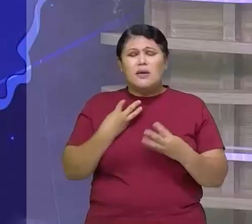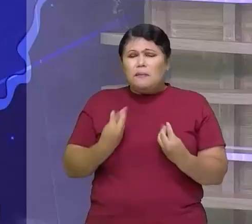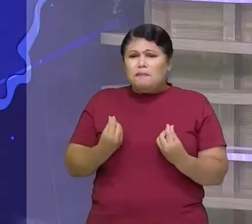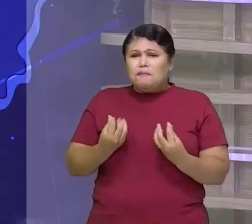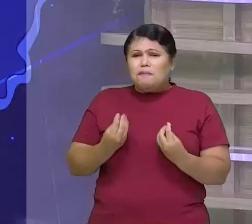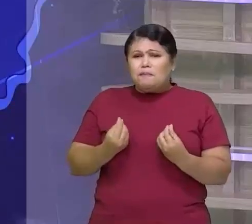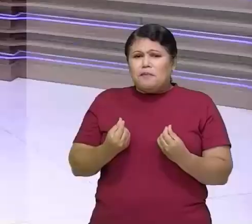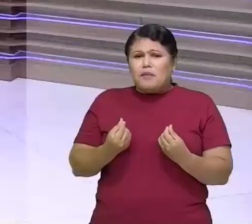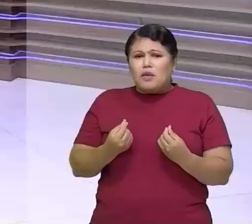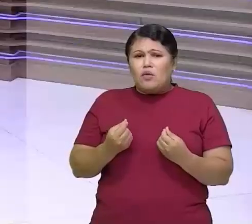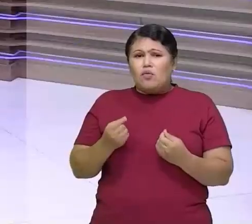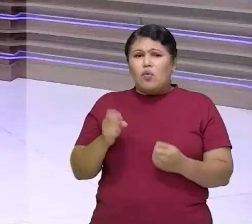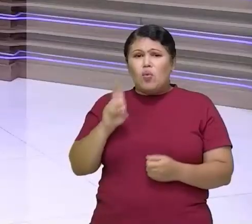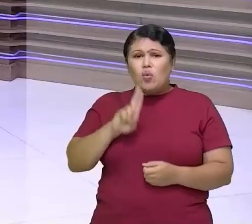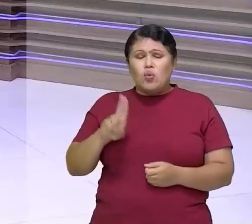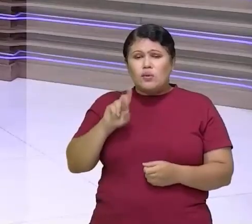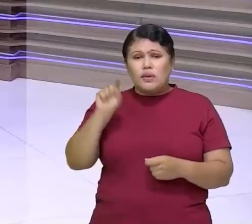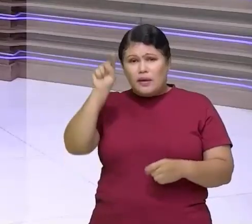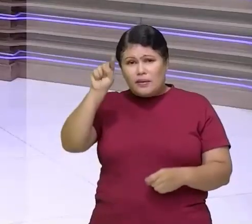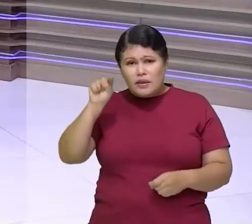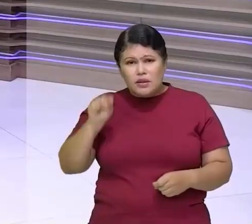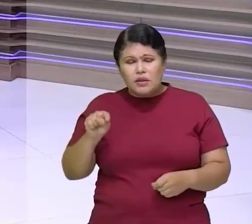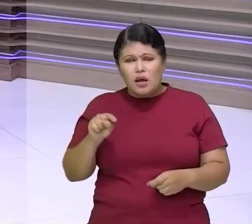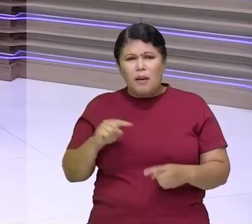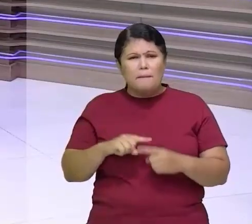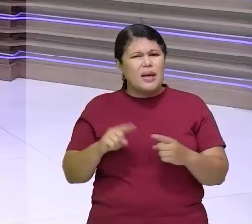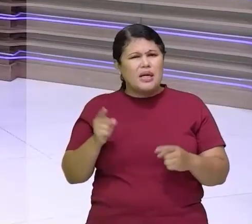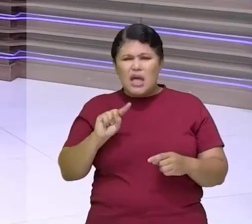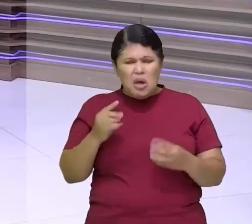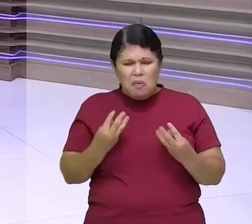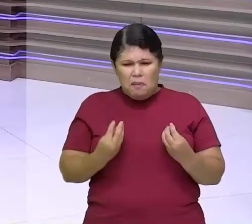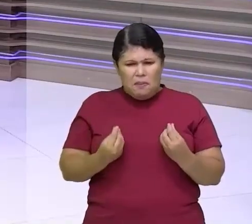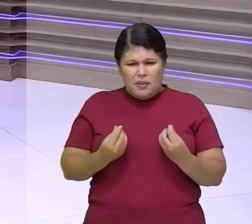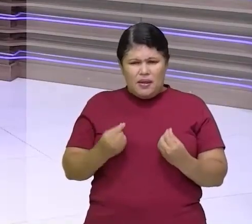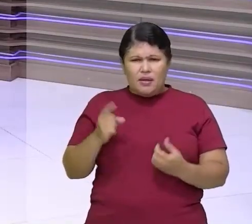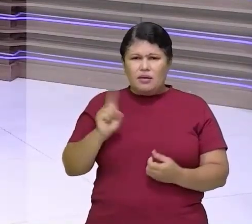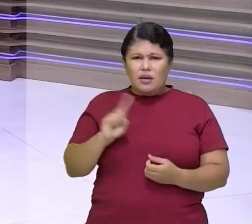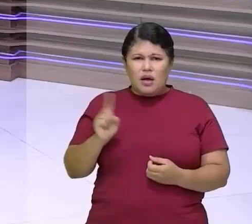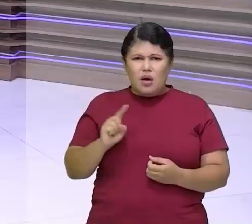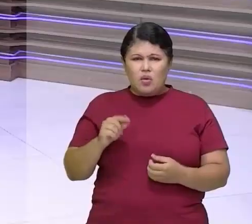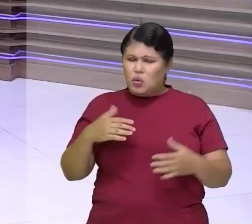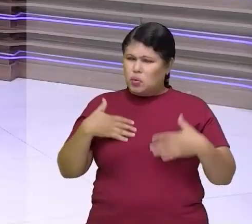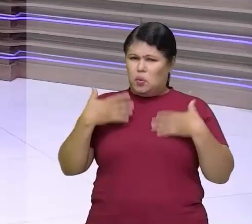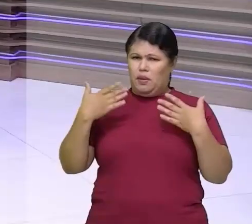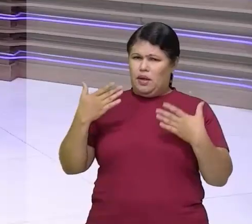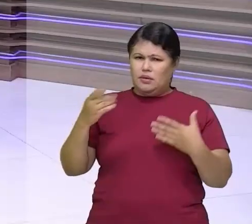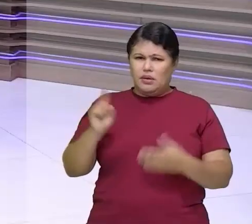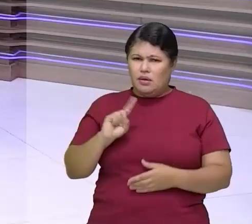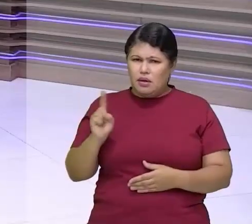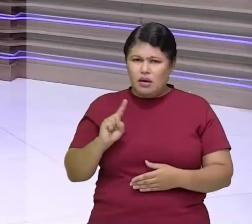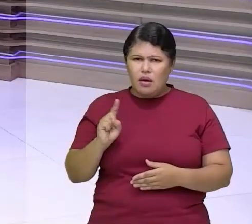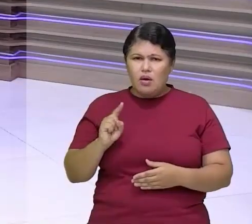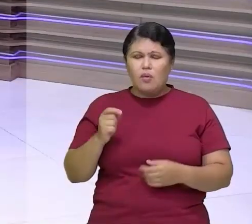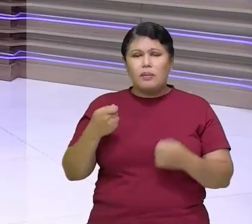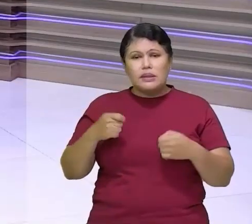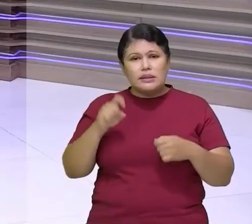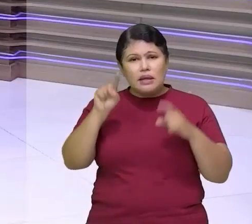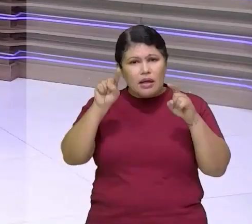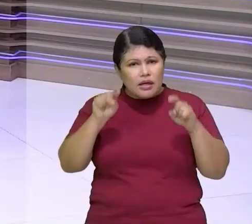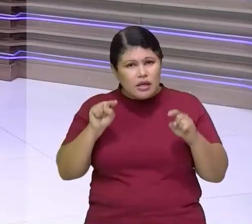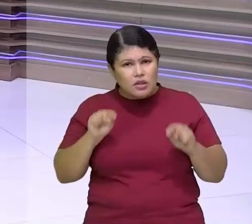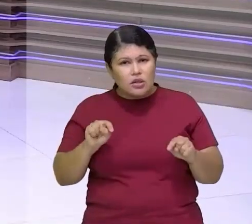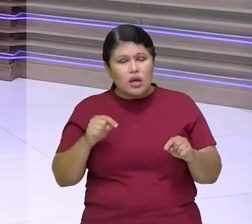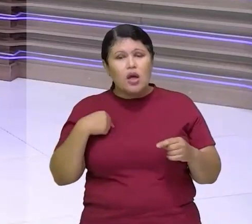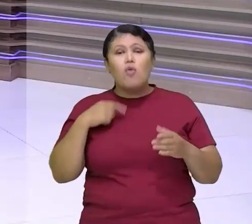hesitação, eu vou colocar uma exclamação. Mas eu não estou com hesitação, ou seja, não é uma surpresa. Não vou usar o exclamação. Eu